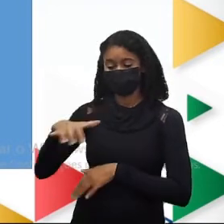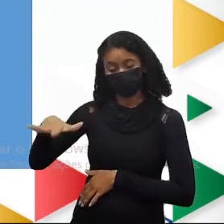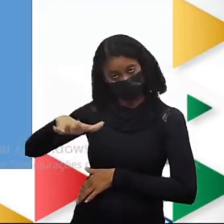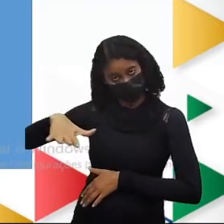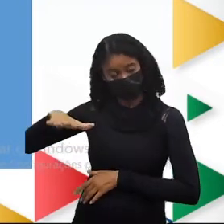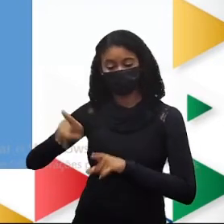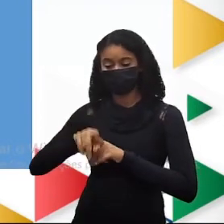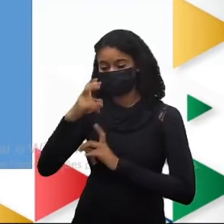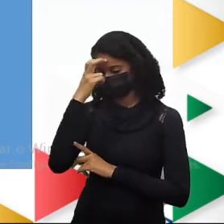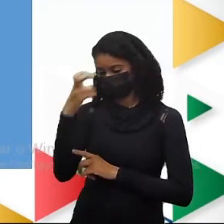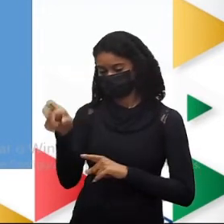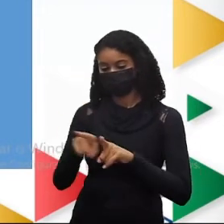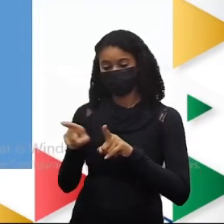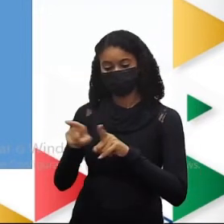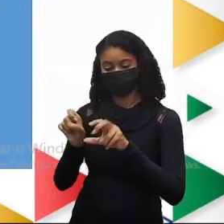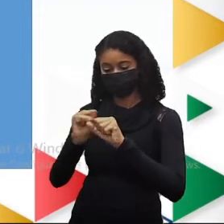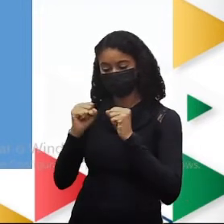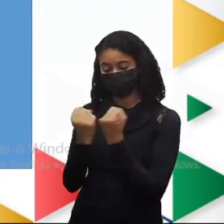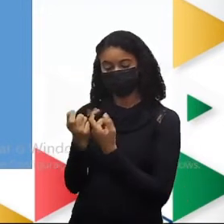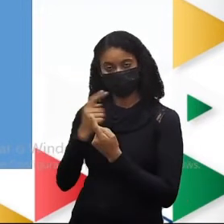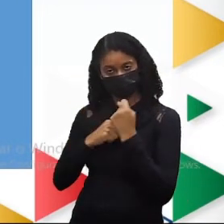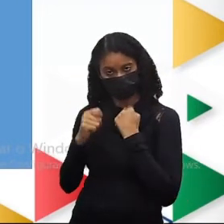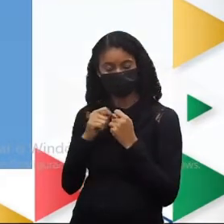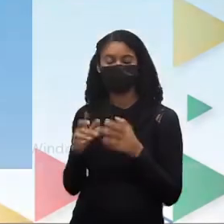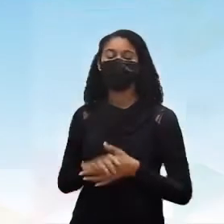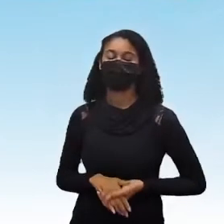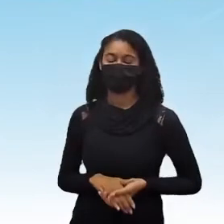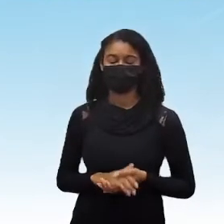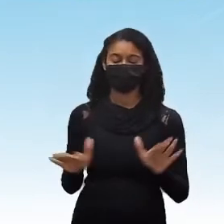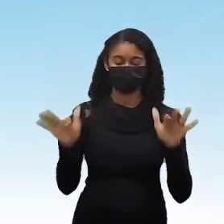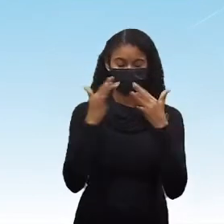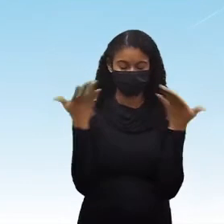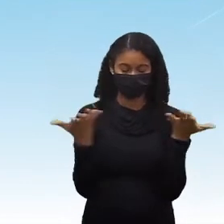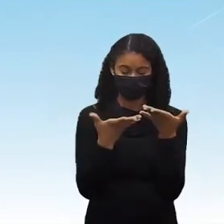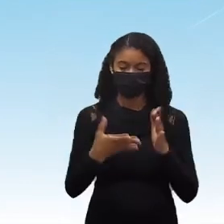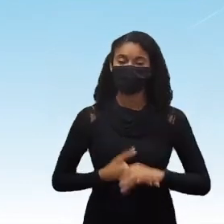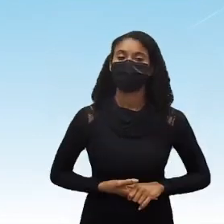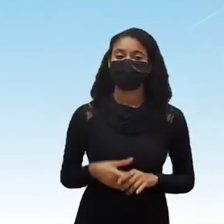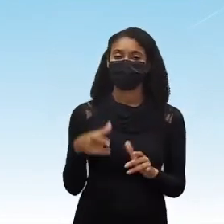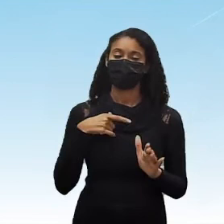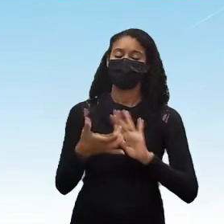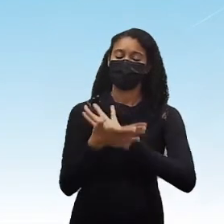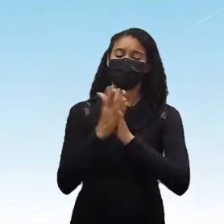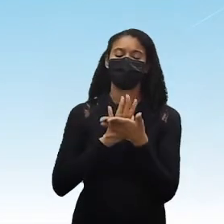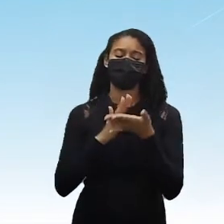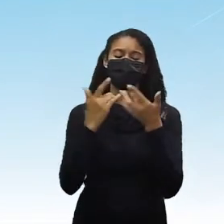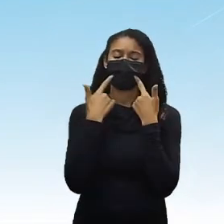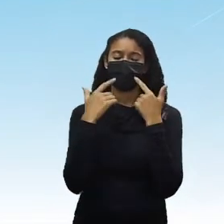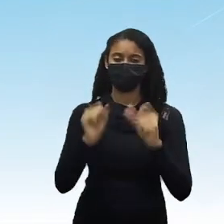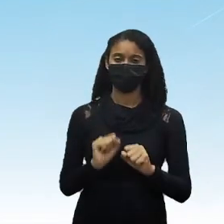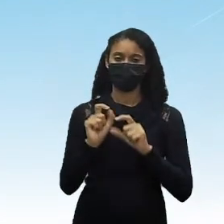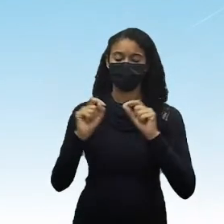cultural, socioeconômico, etc. Olhando para mim, nós temos preconceito linguístico